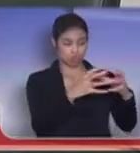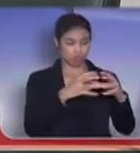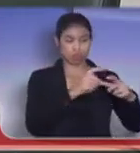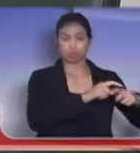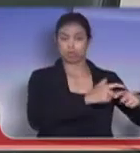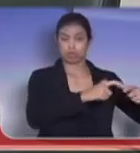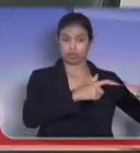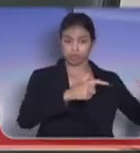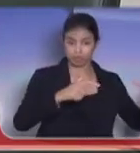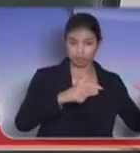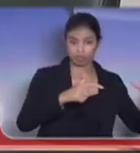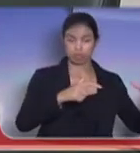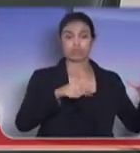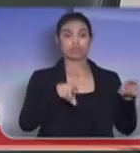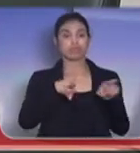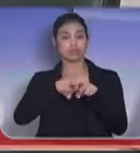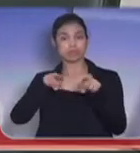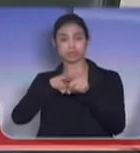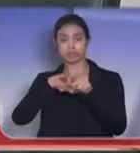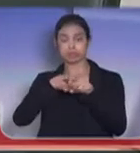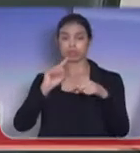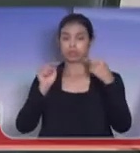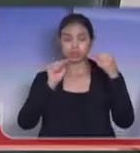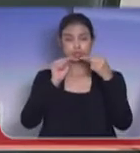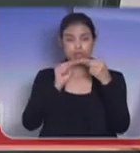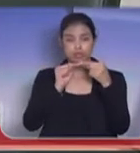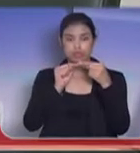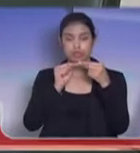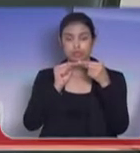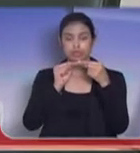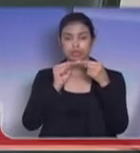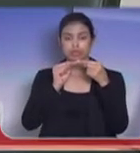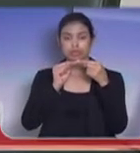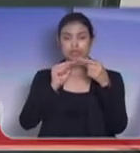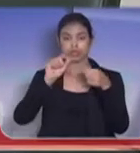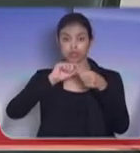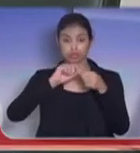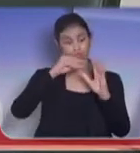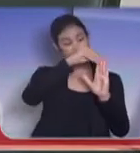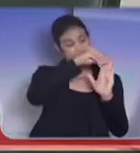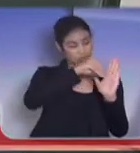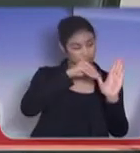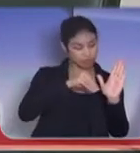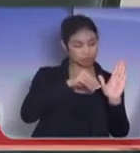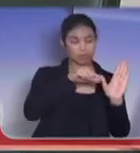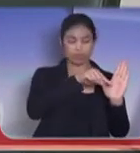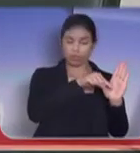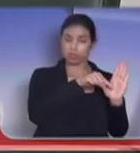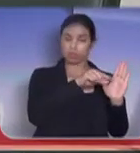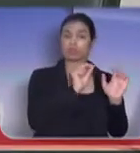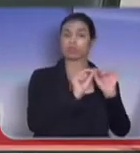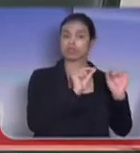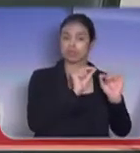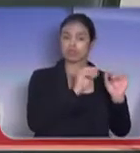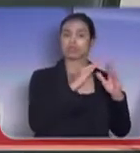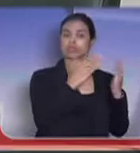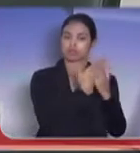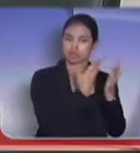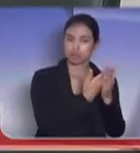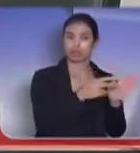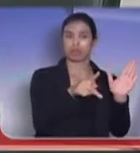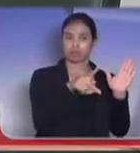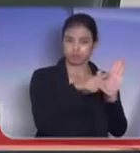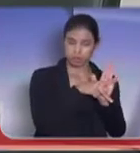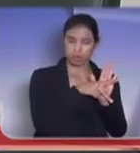paulo além de fazer aqui também é instalar uma escola de é aprendizes